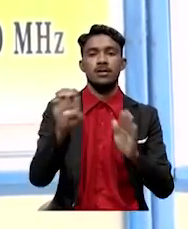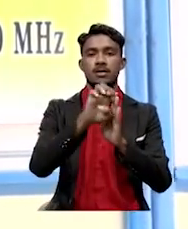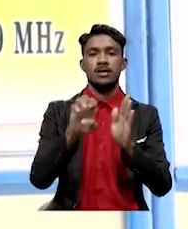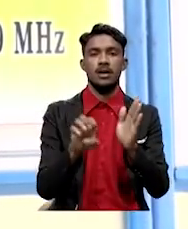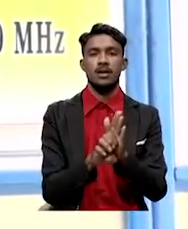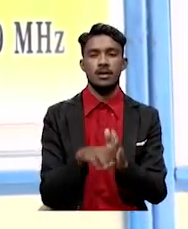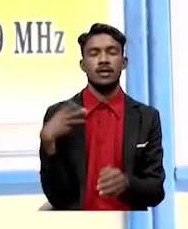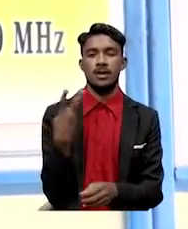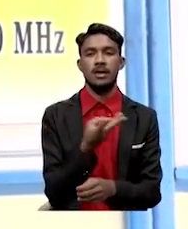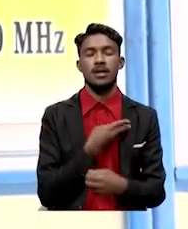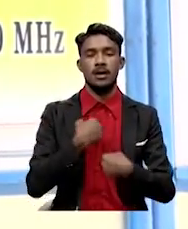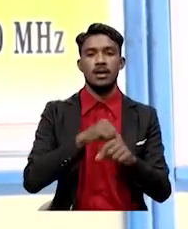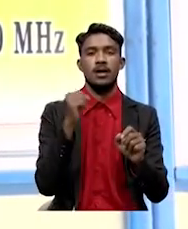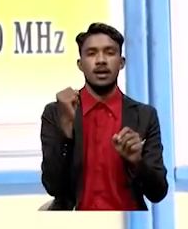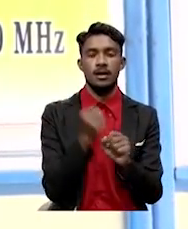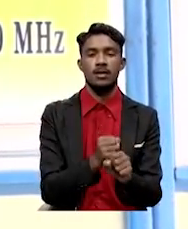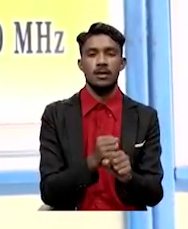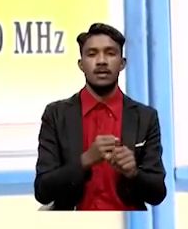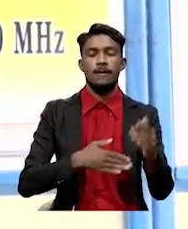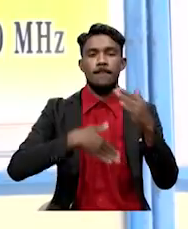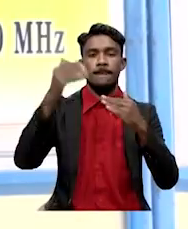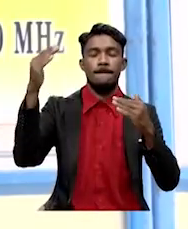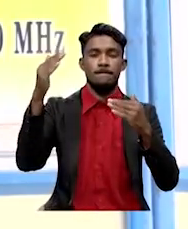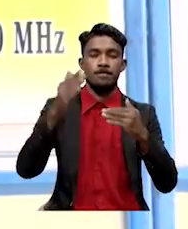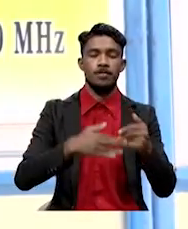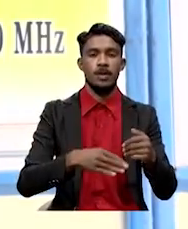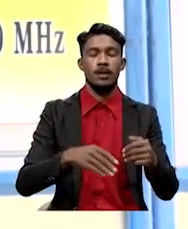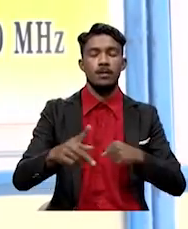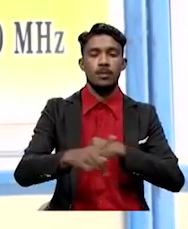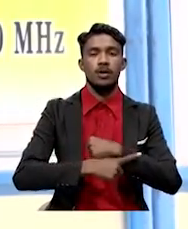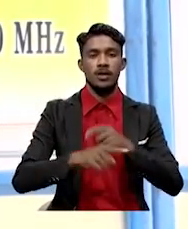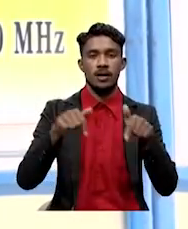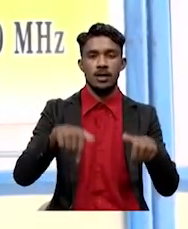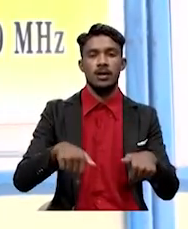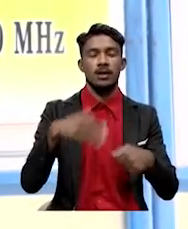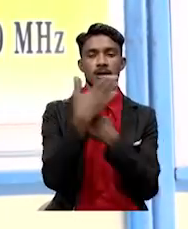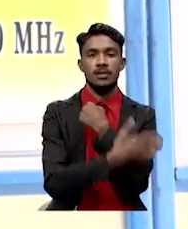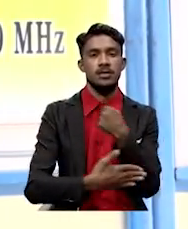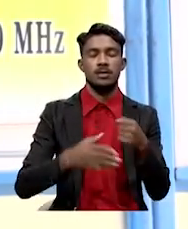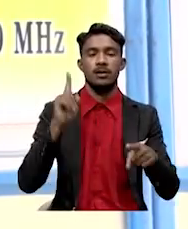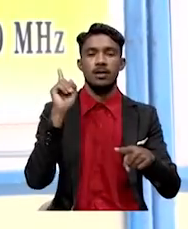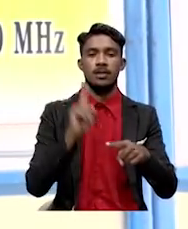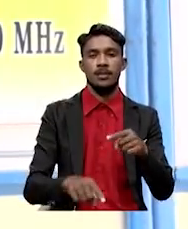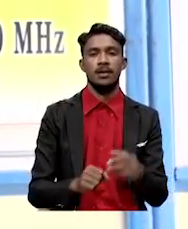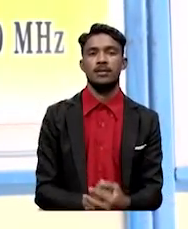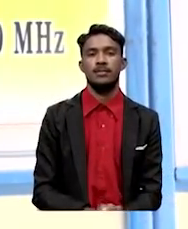Ne ite cria condição ba disordem politik irailar. La bele.